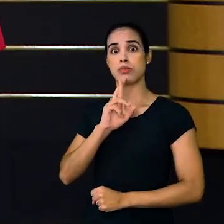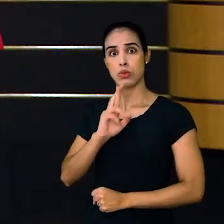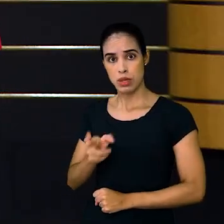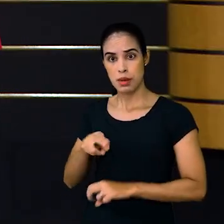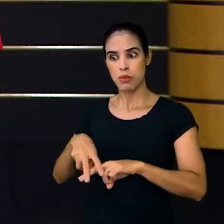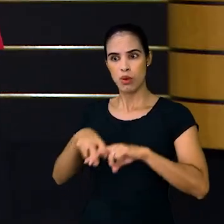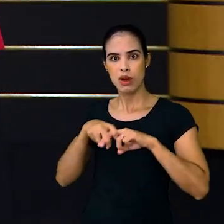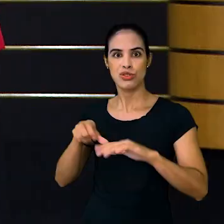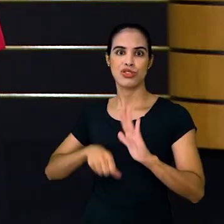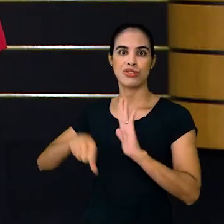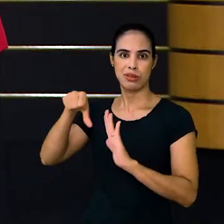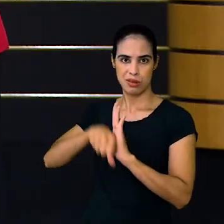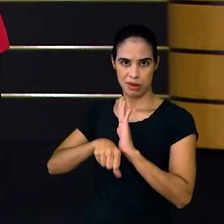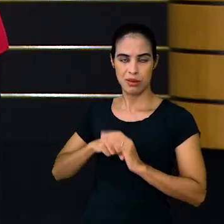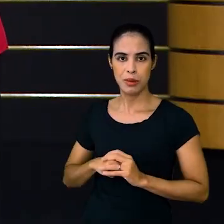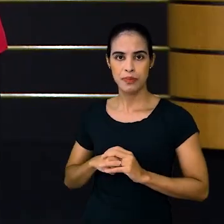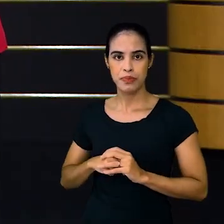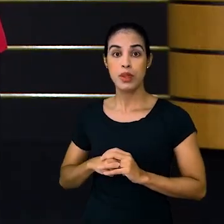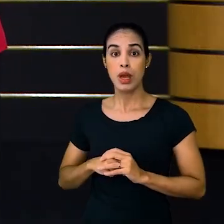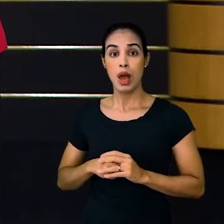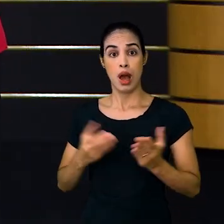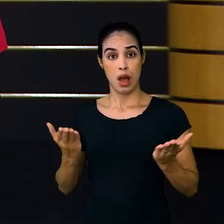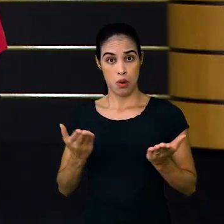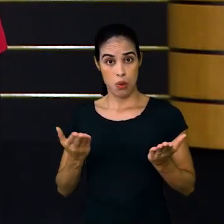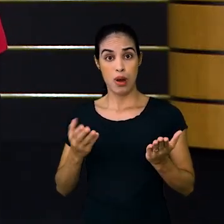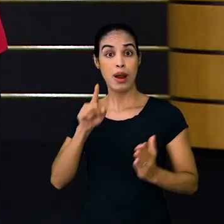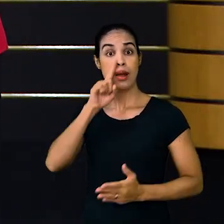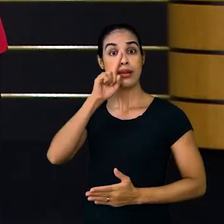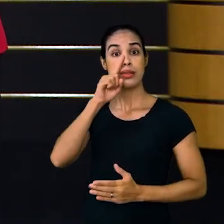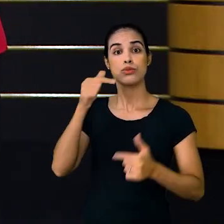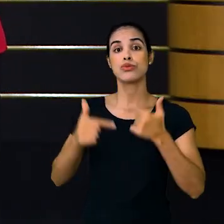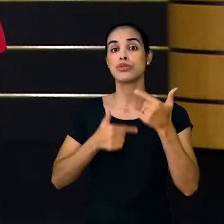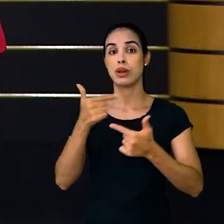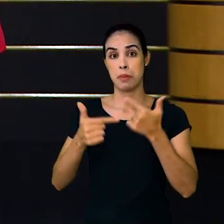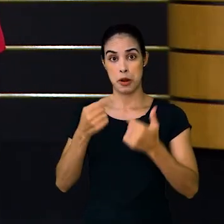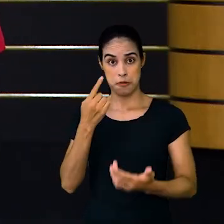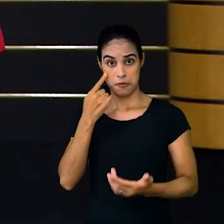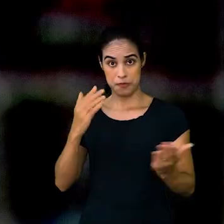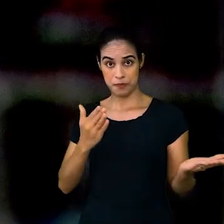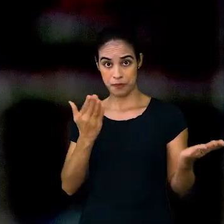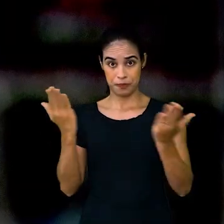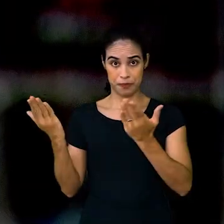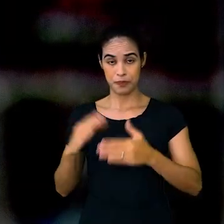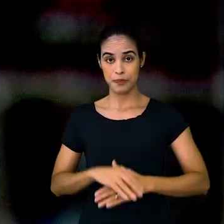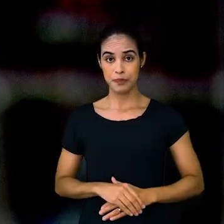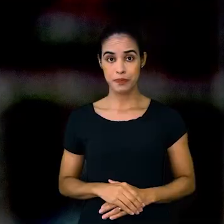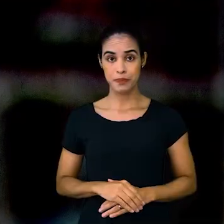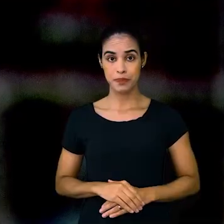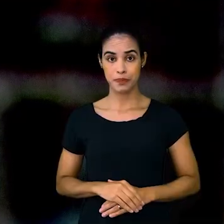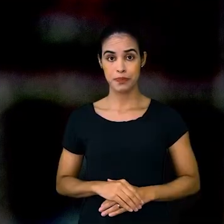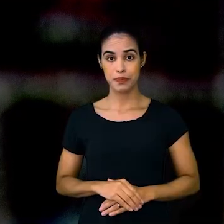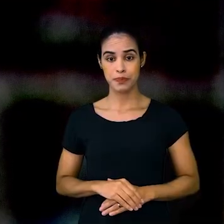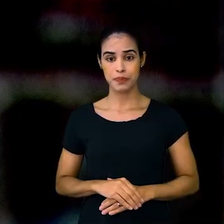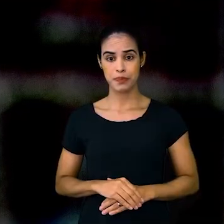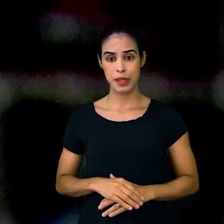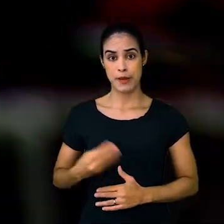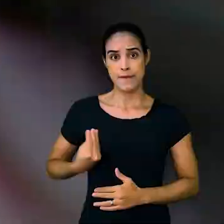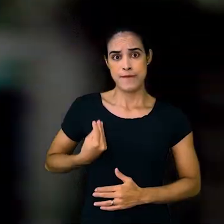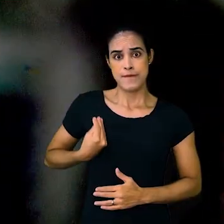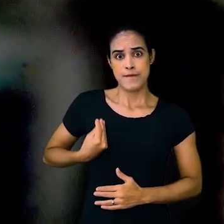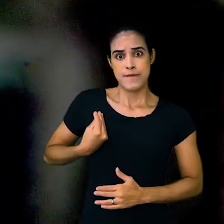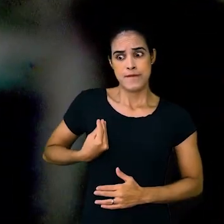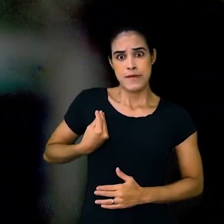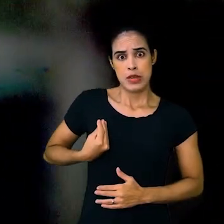Rafael Oliveira conversou com profissionais que convivem com esse risco todos os dias. Veja. A vida por um